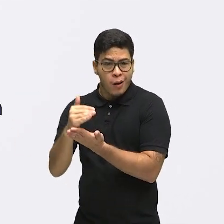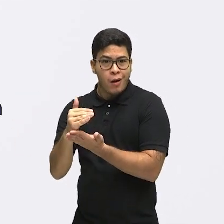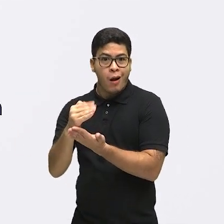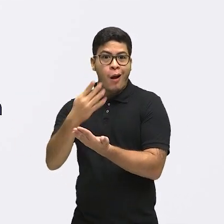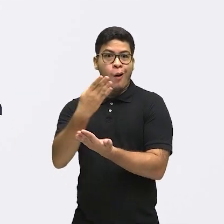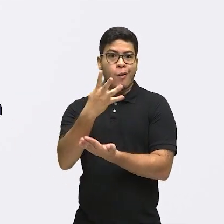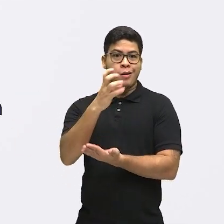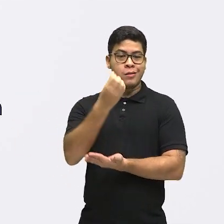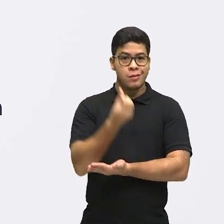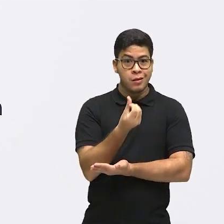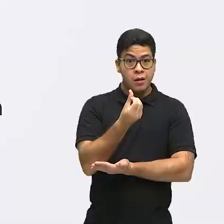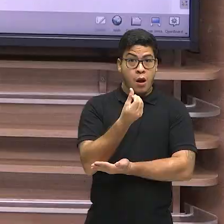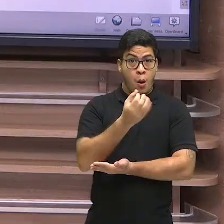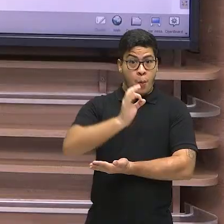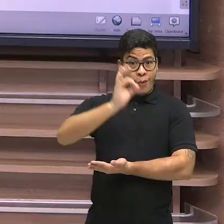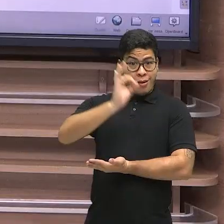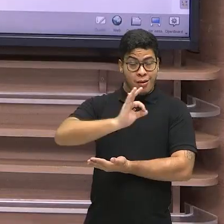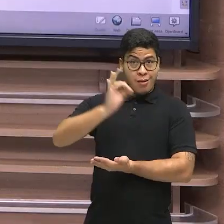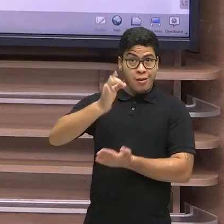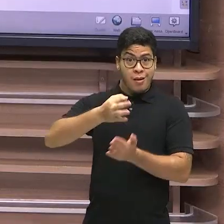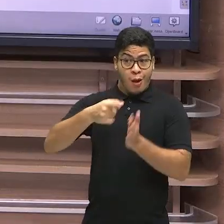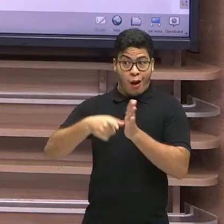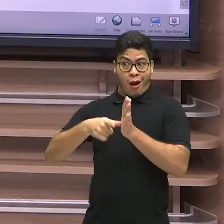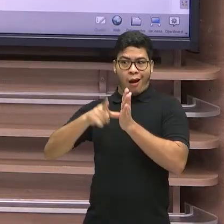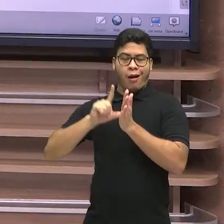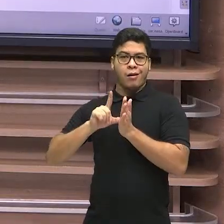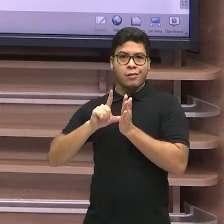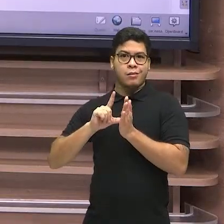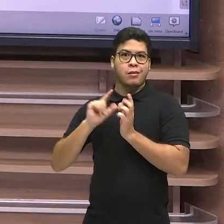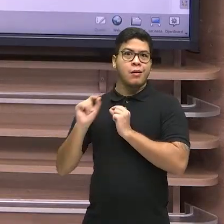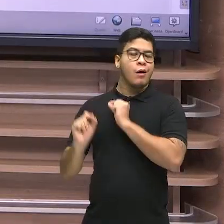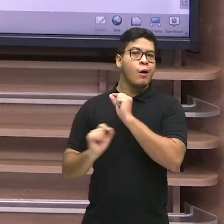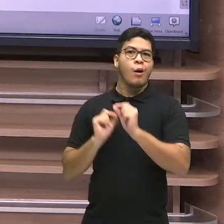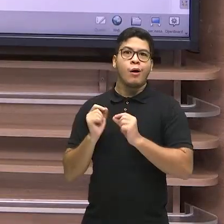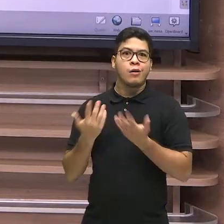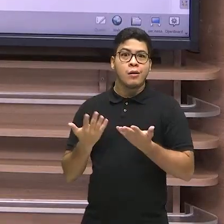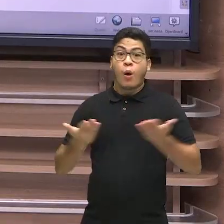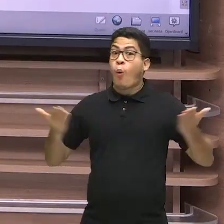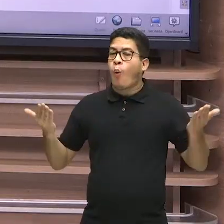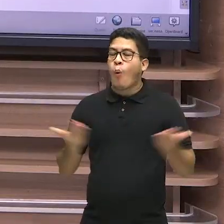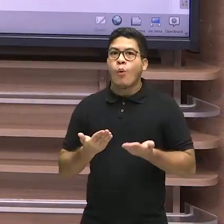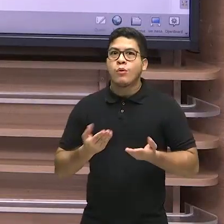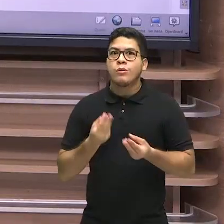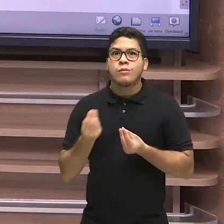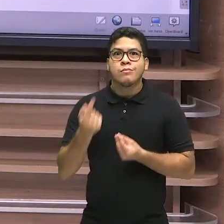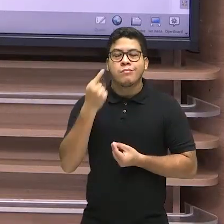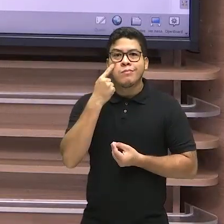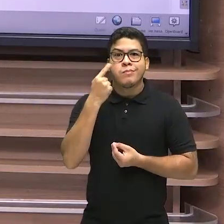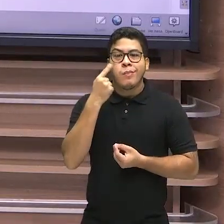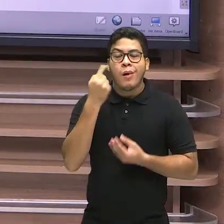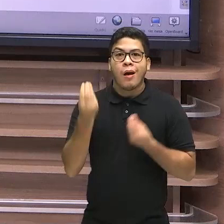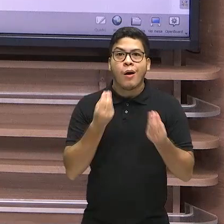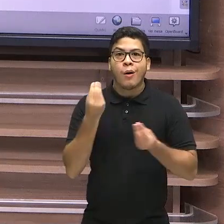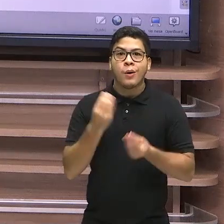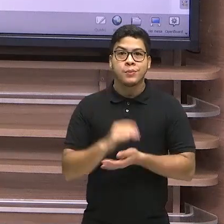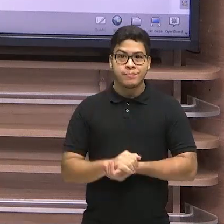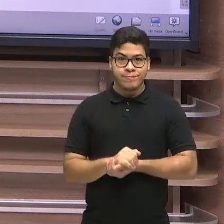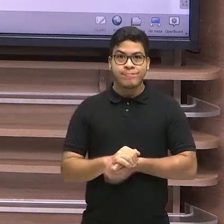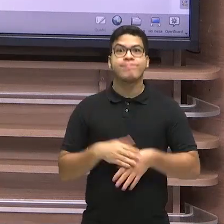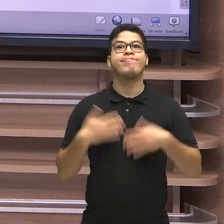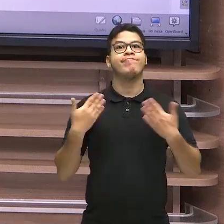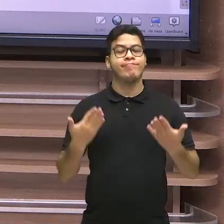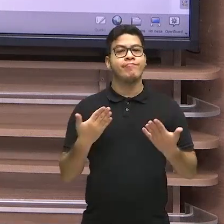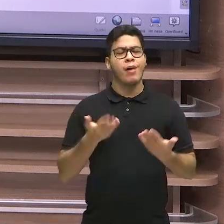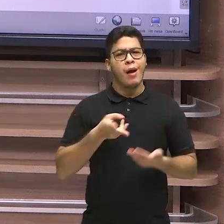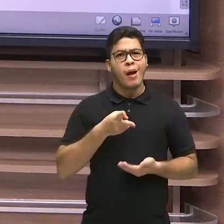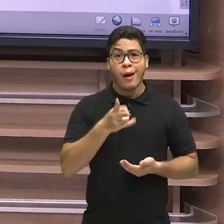ano passado. Imaginem só como é que esse dado não está agora, no ano de 2021. Então a gente